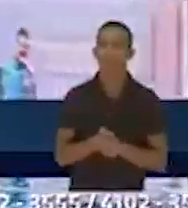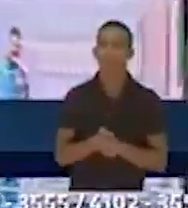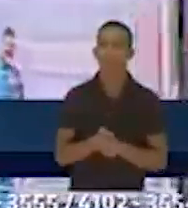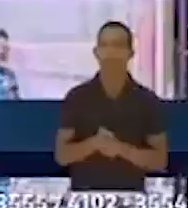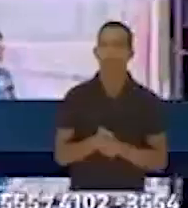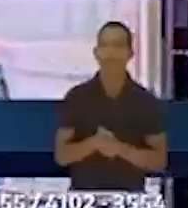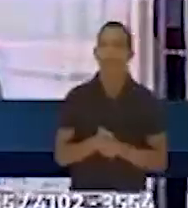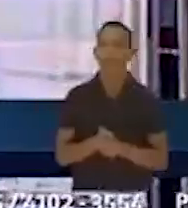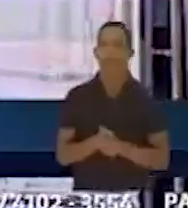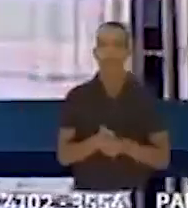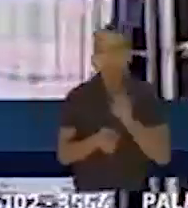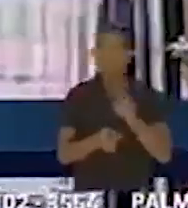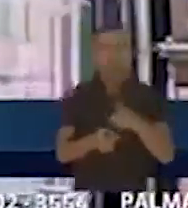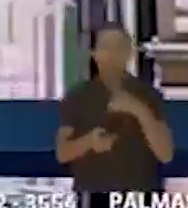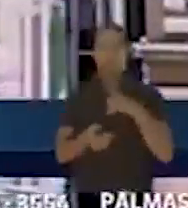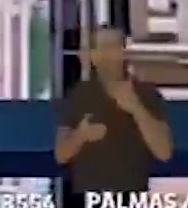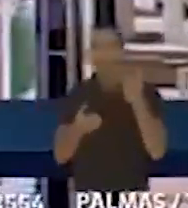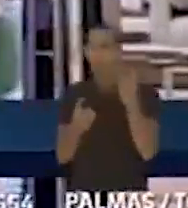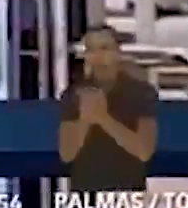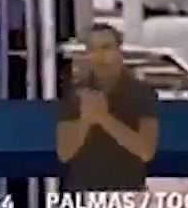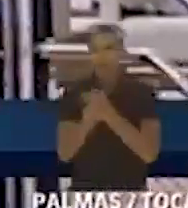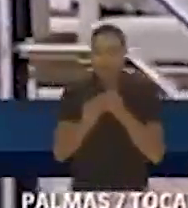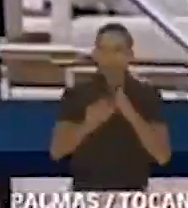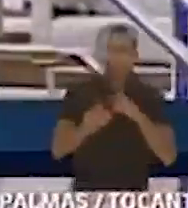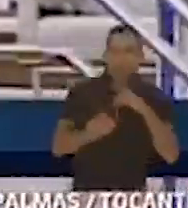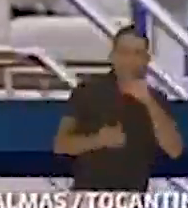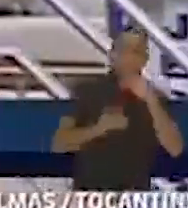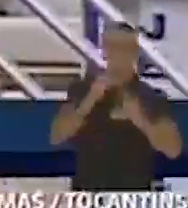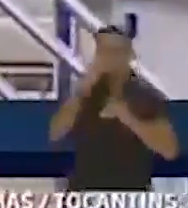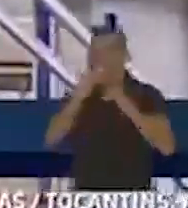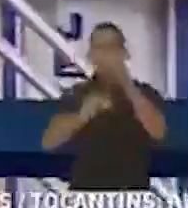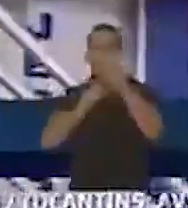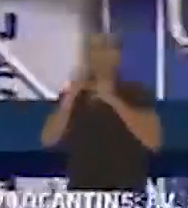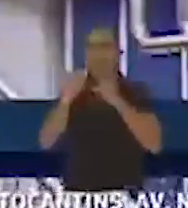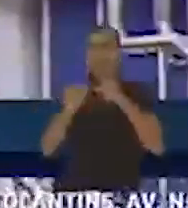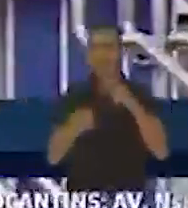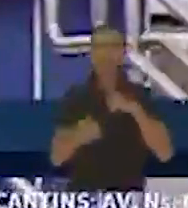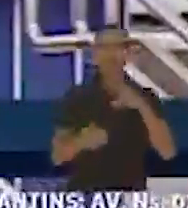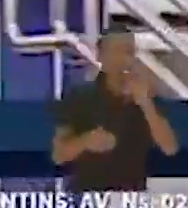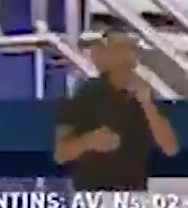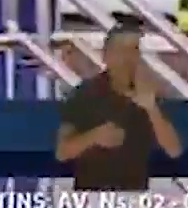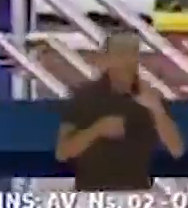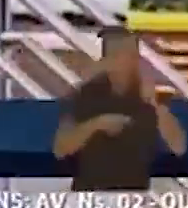É processo um atrás do outro. Um vai para o Belelé, o outro vai para a cadeia, assim vai.